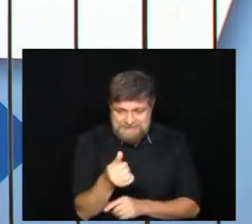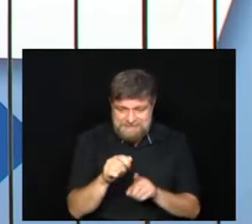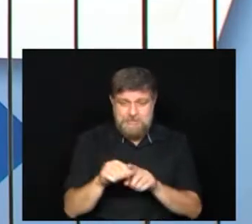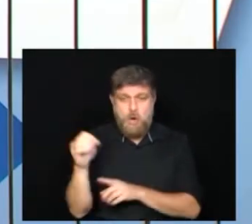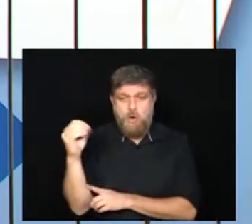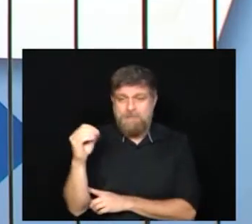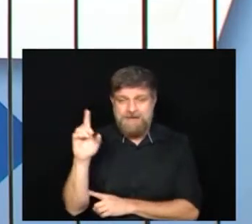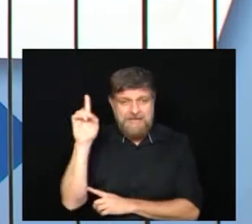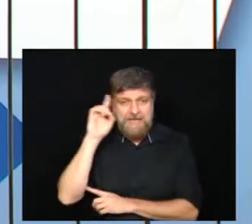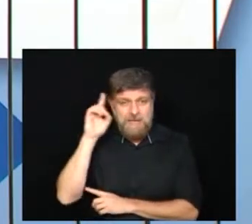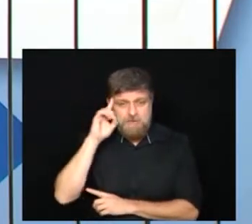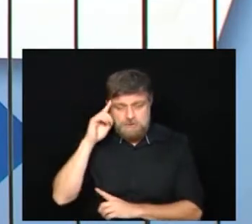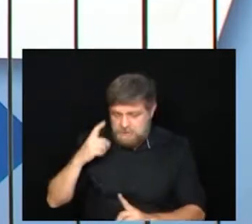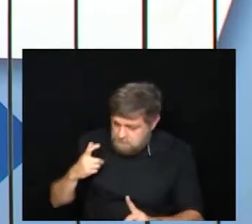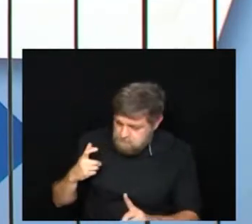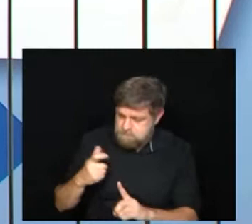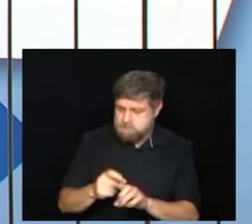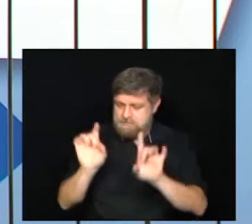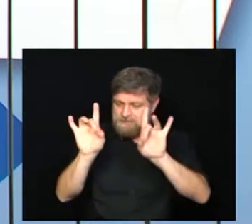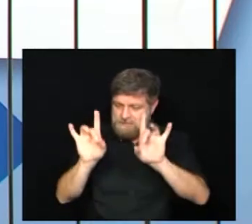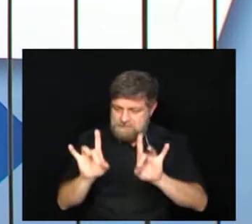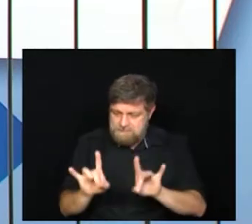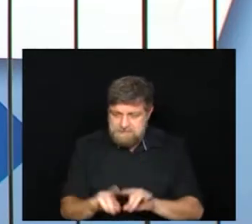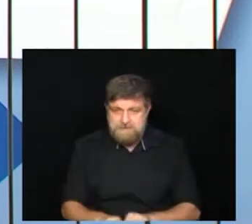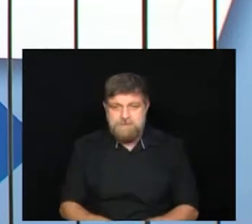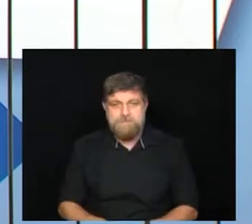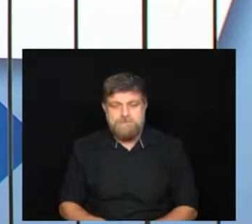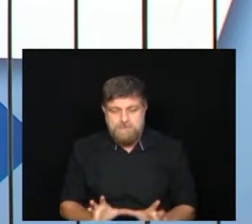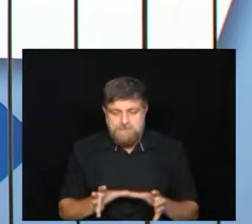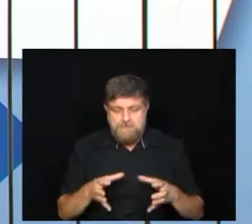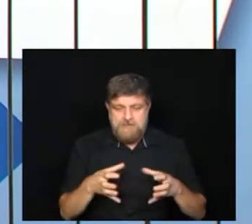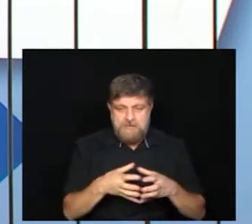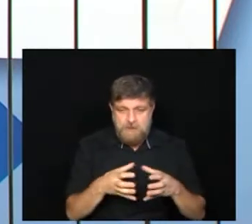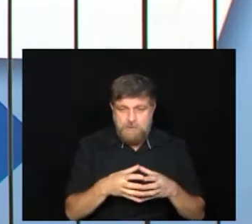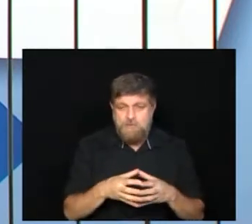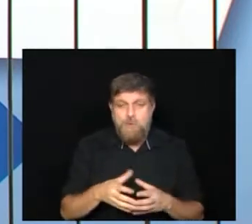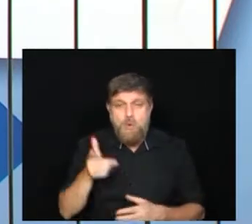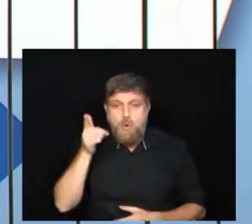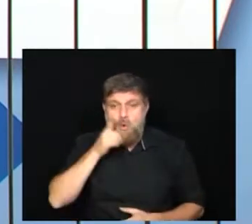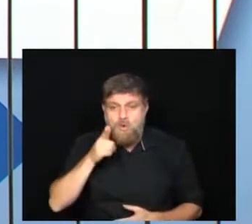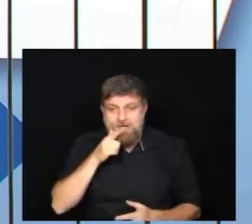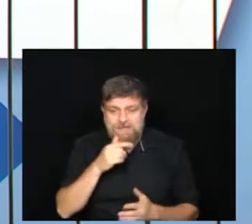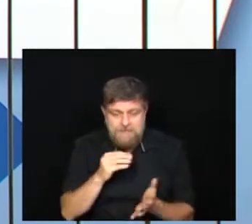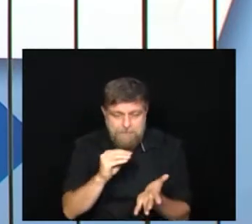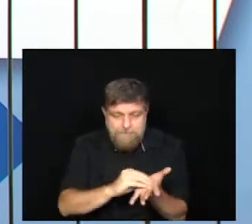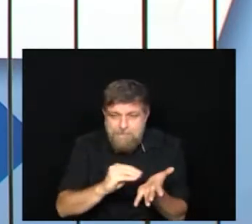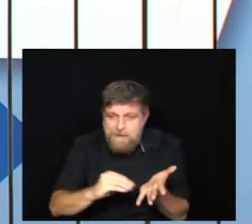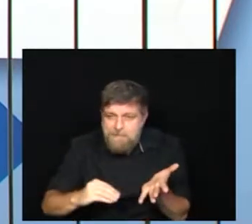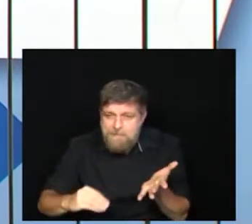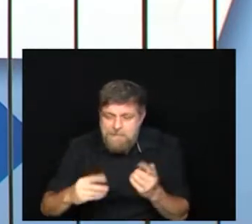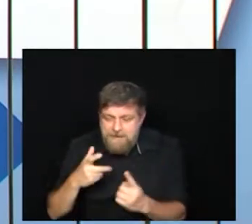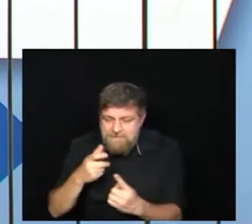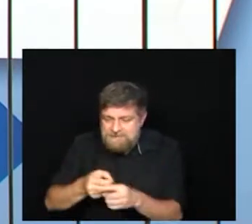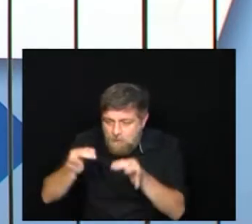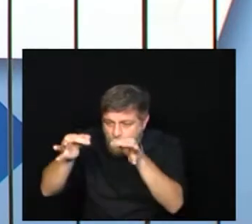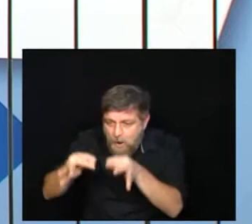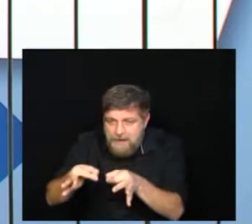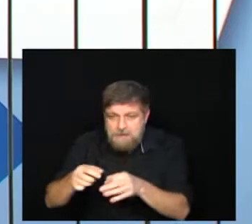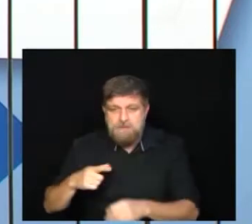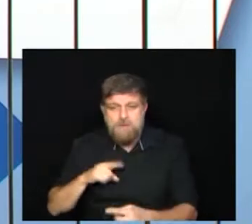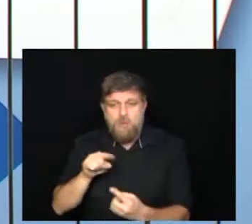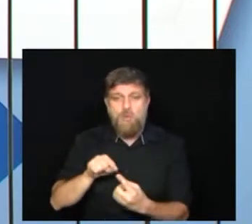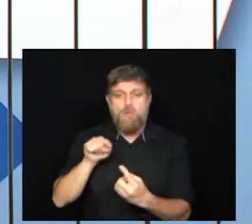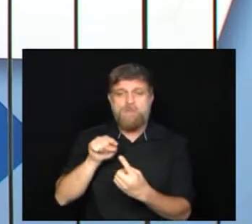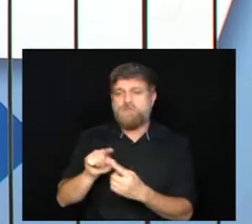o dia V, justamente para que essas pessoas atualizem o calendário vacinal. Então a